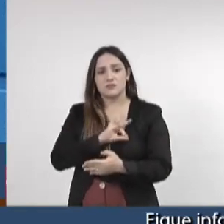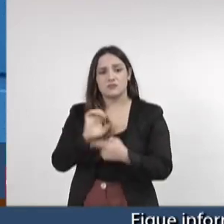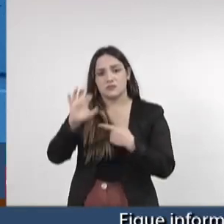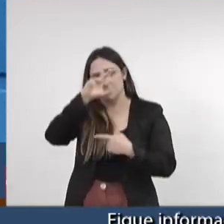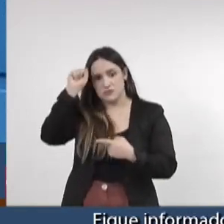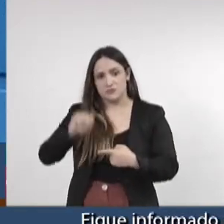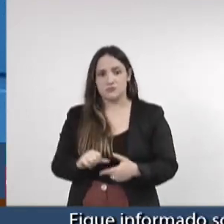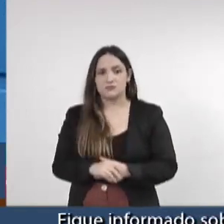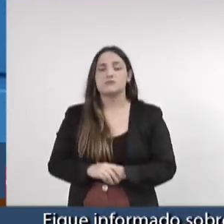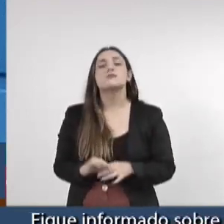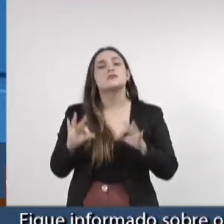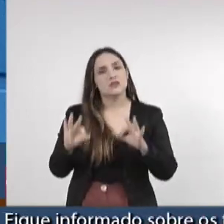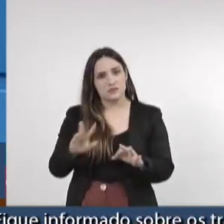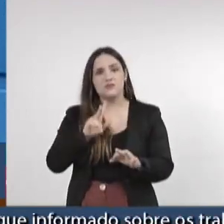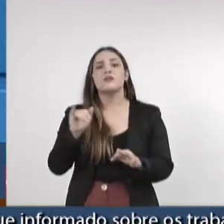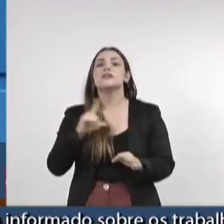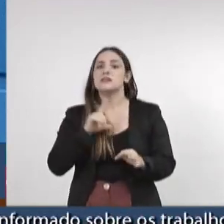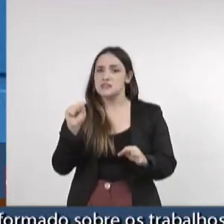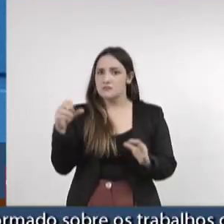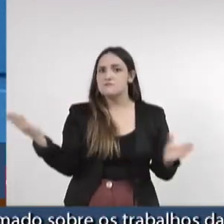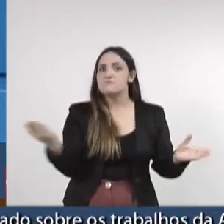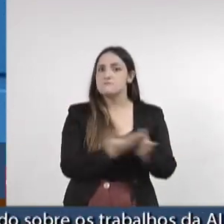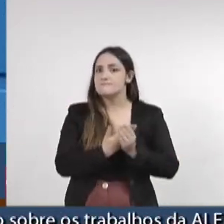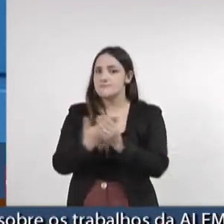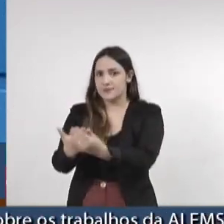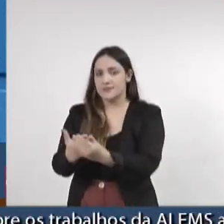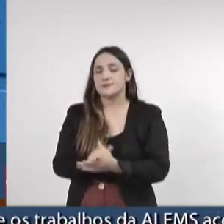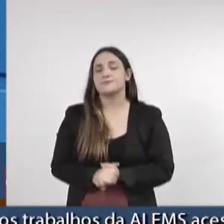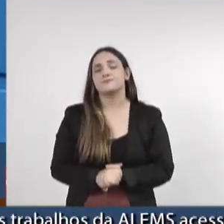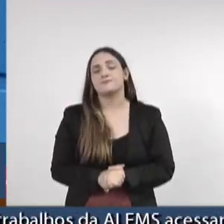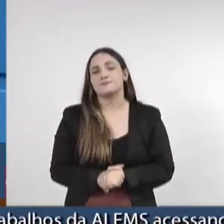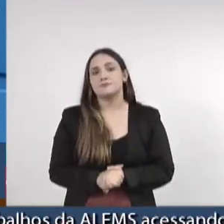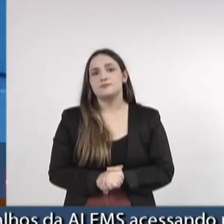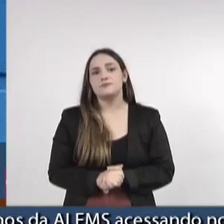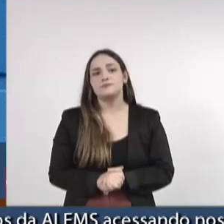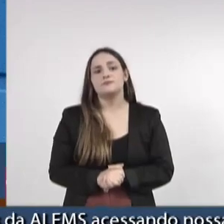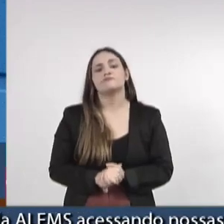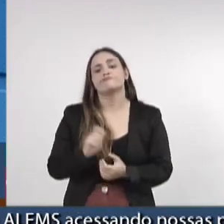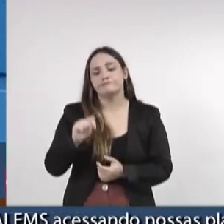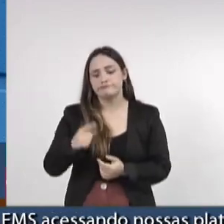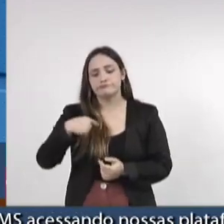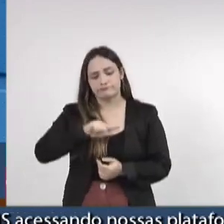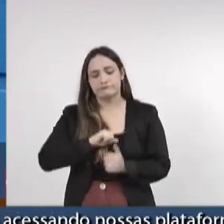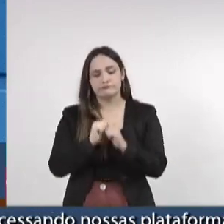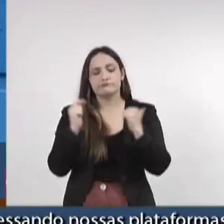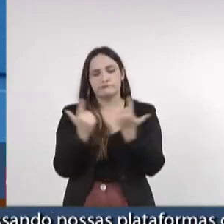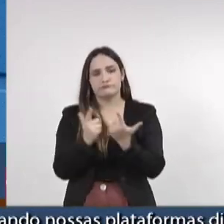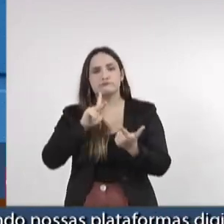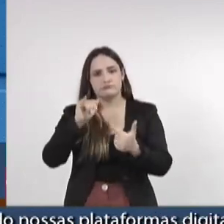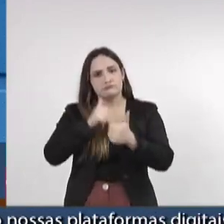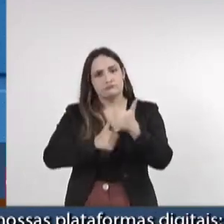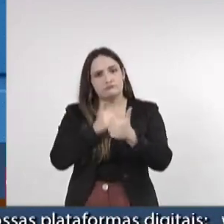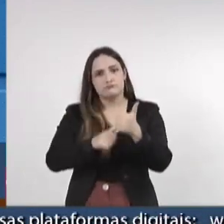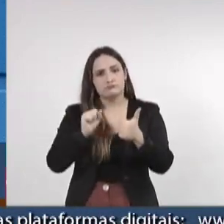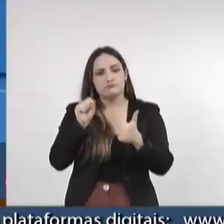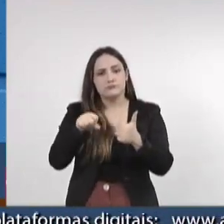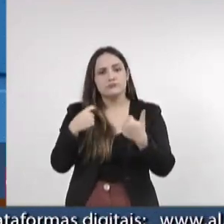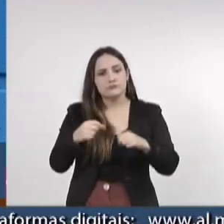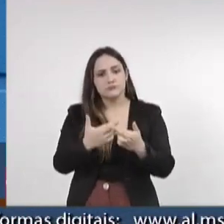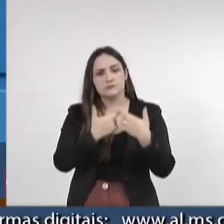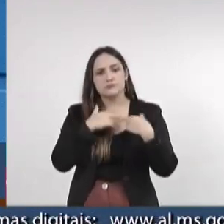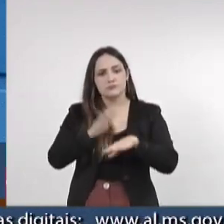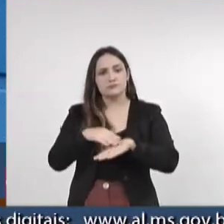e a praticarem tal ato, hoje ele se confirma. Já é de conhecimento da Polícia Civil